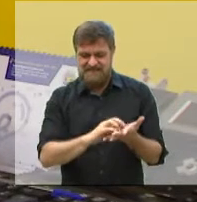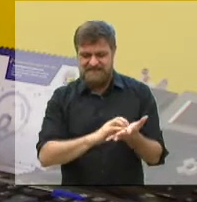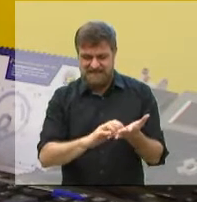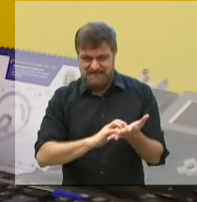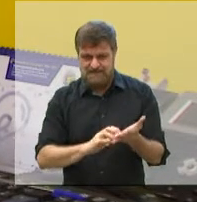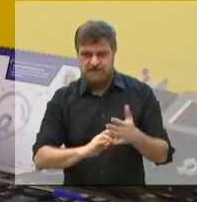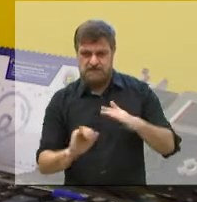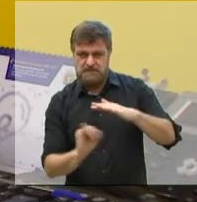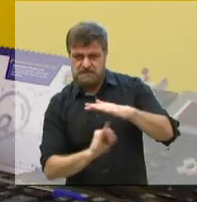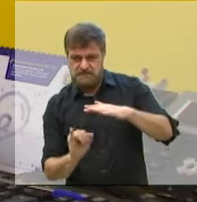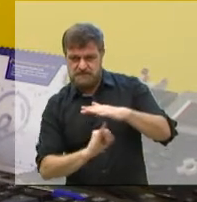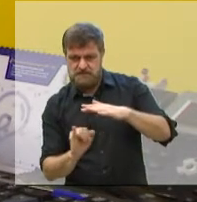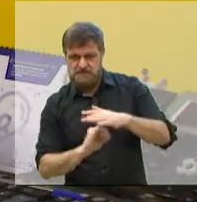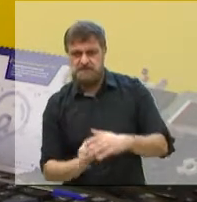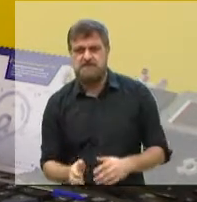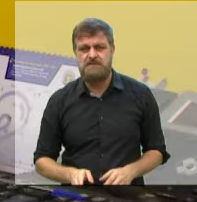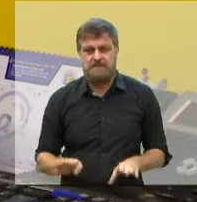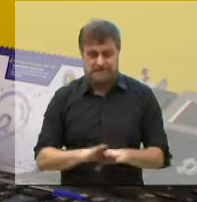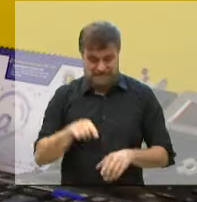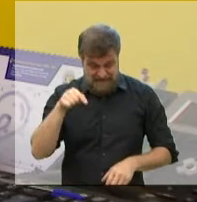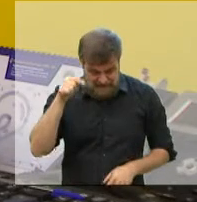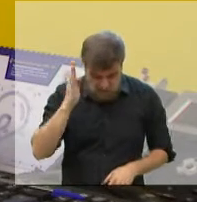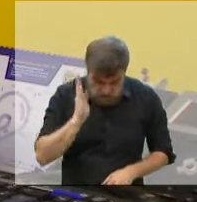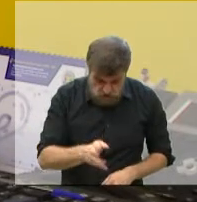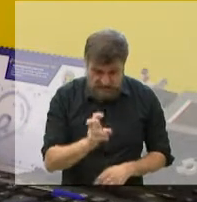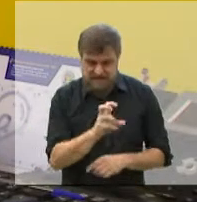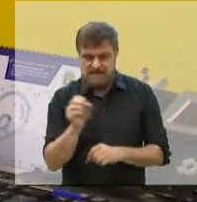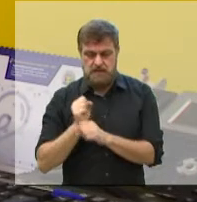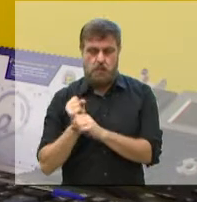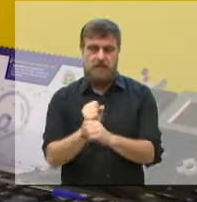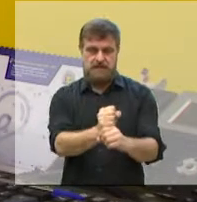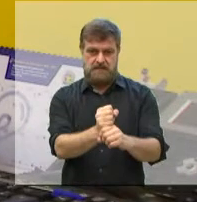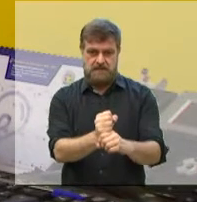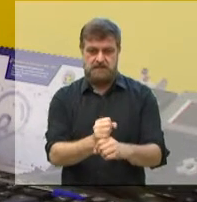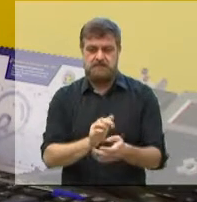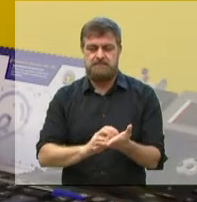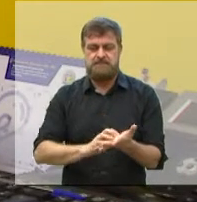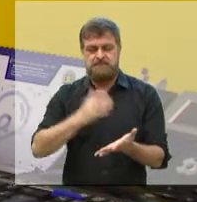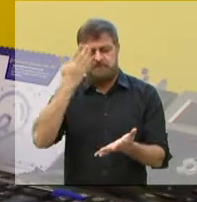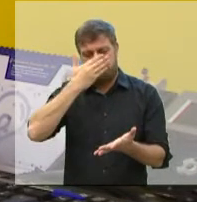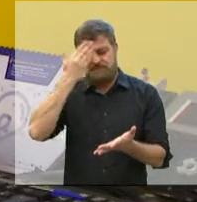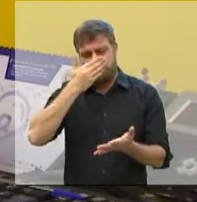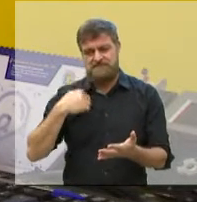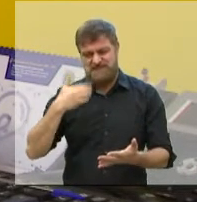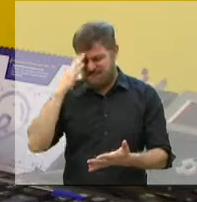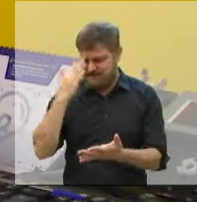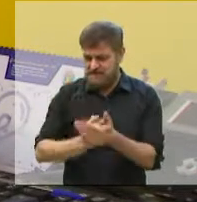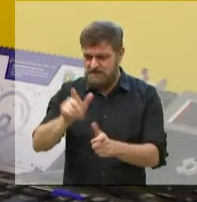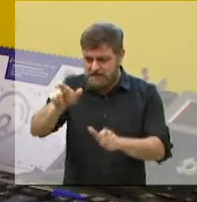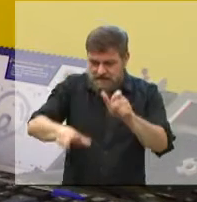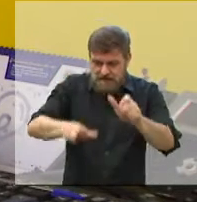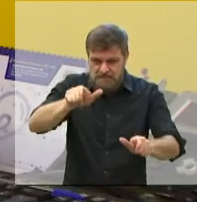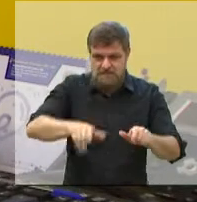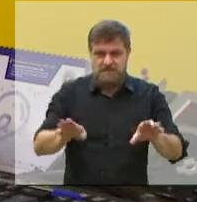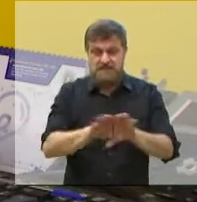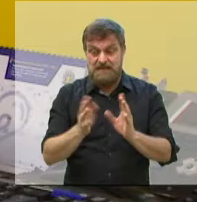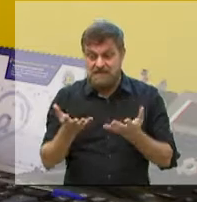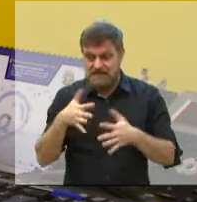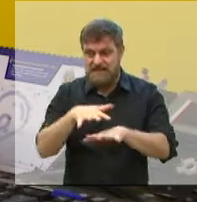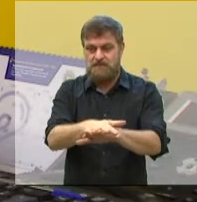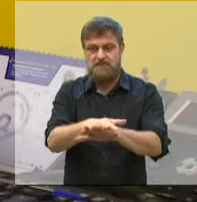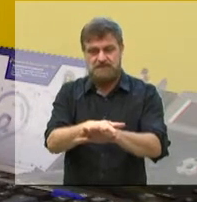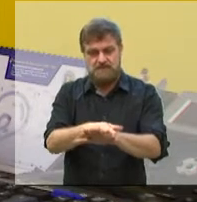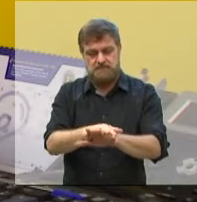uma instituição está aqui em Campinas há mais de 50 anos, não é qualquer um não. Então eu acredito muito nas pessoas, eu acredito muito na inclusão